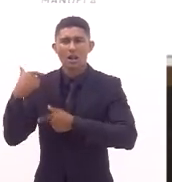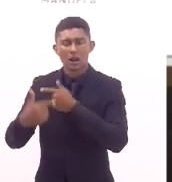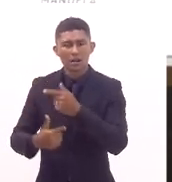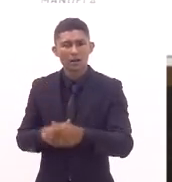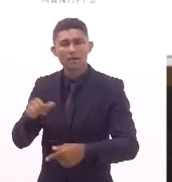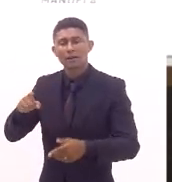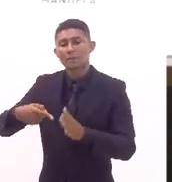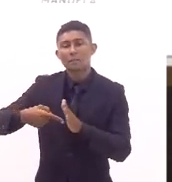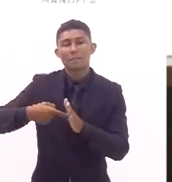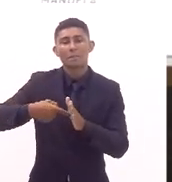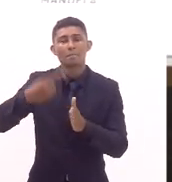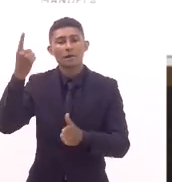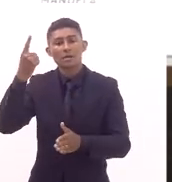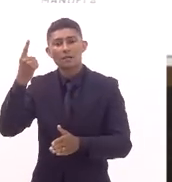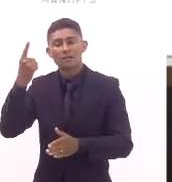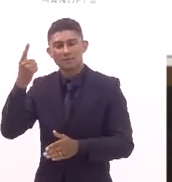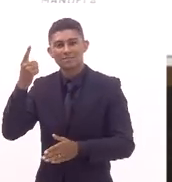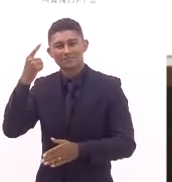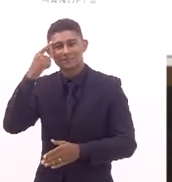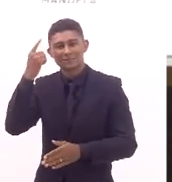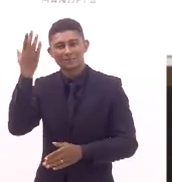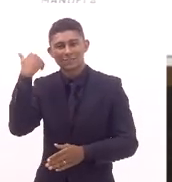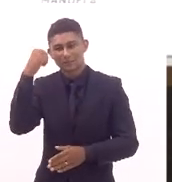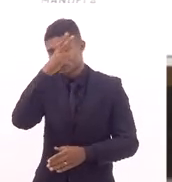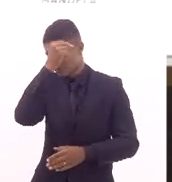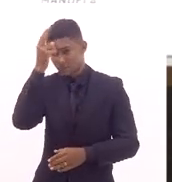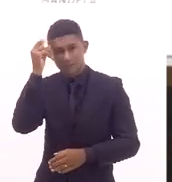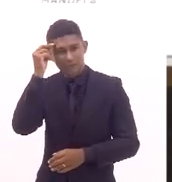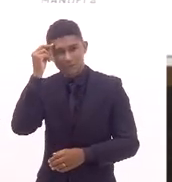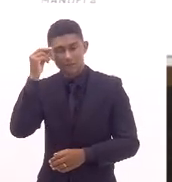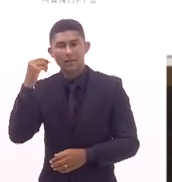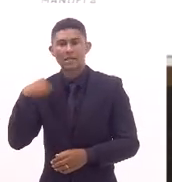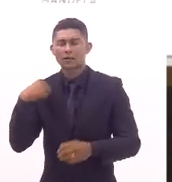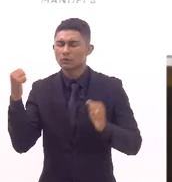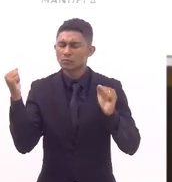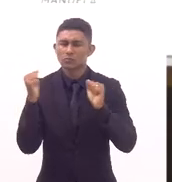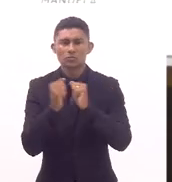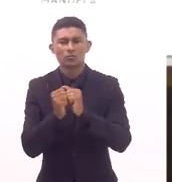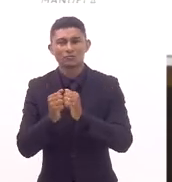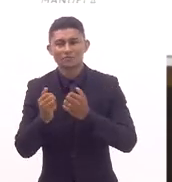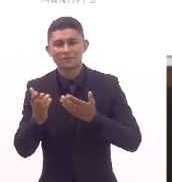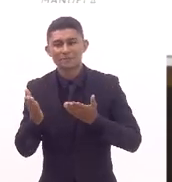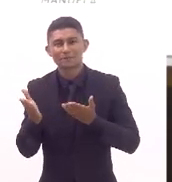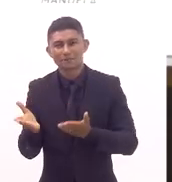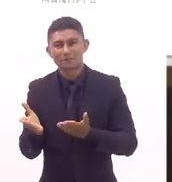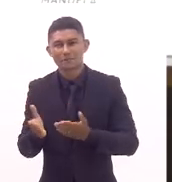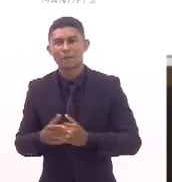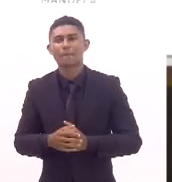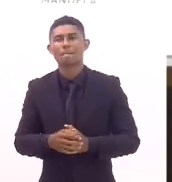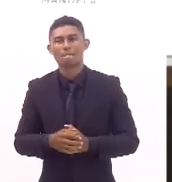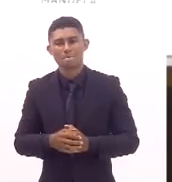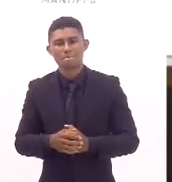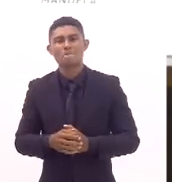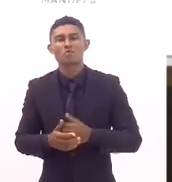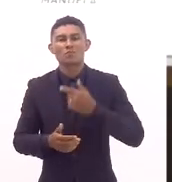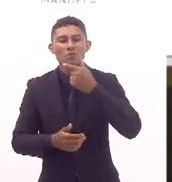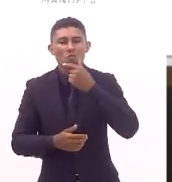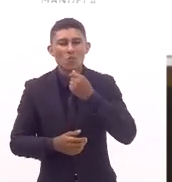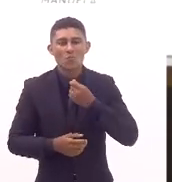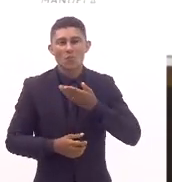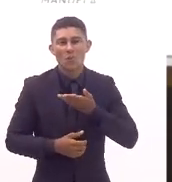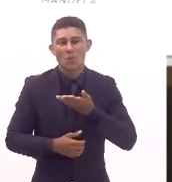primeira candidatura à prefeitura eu estava lá com ele ele um homem